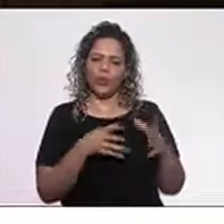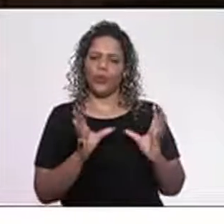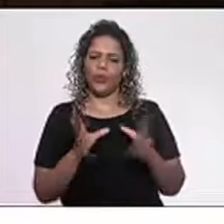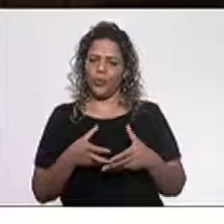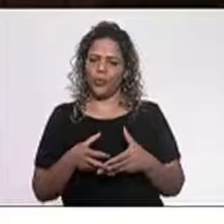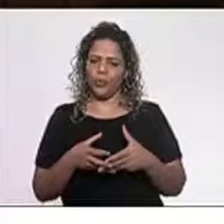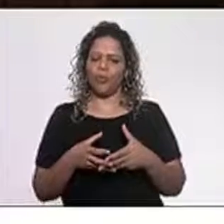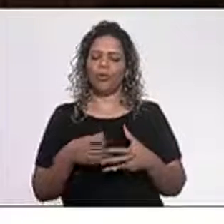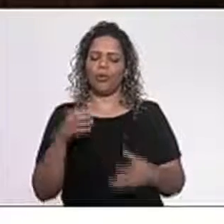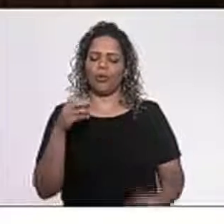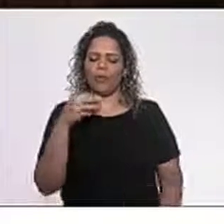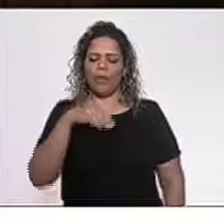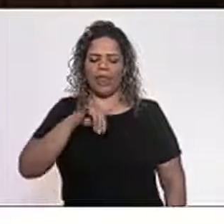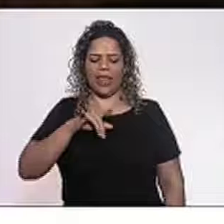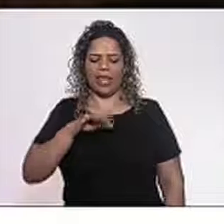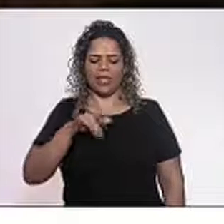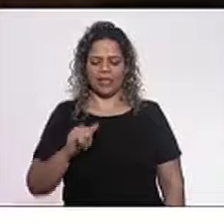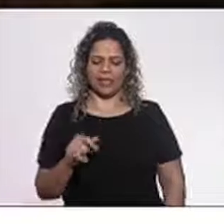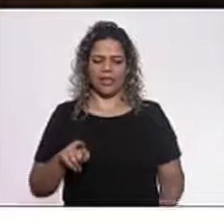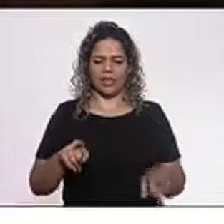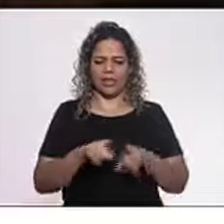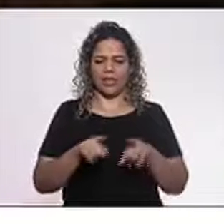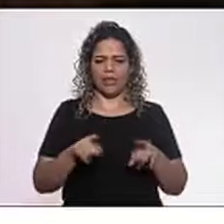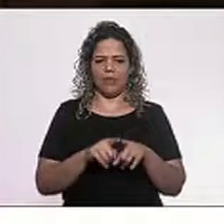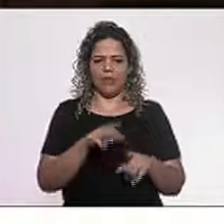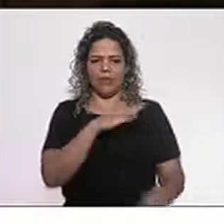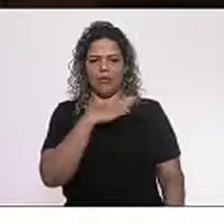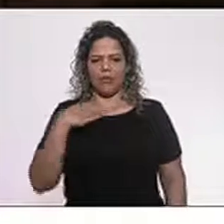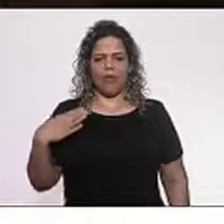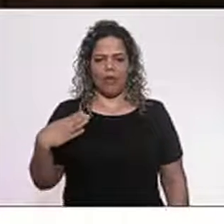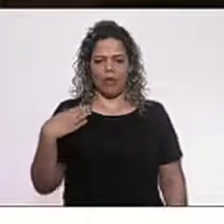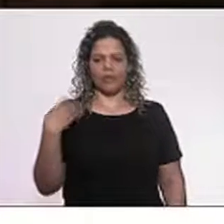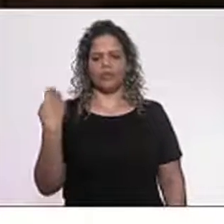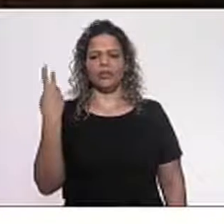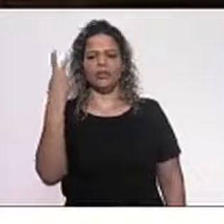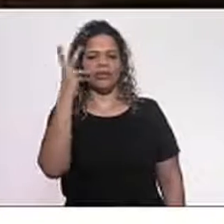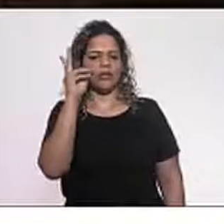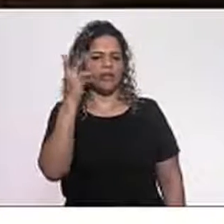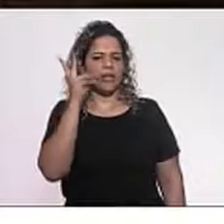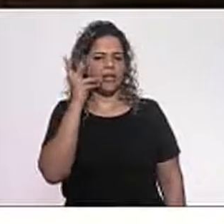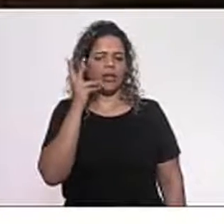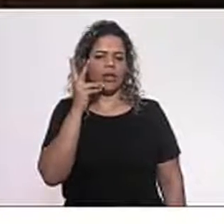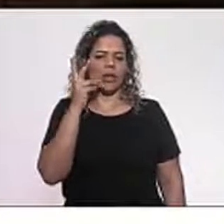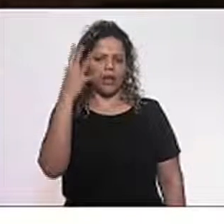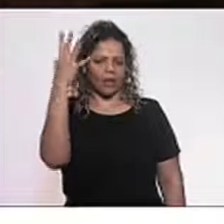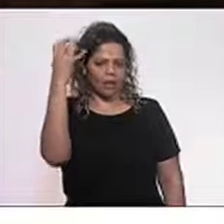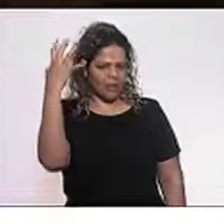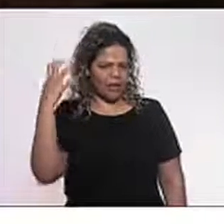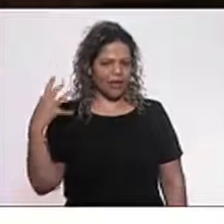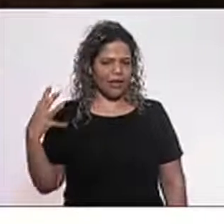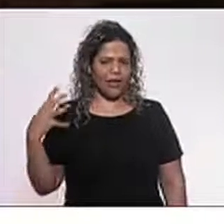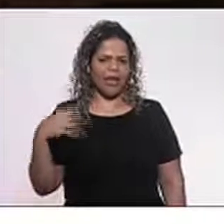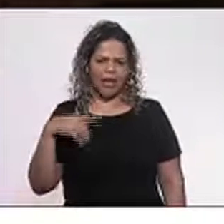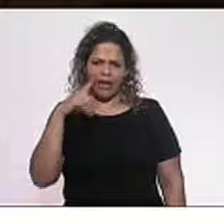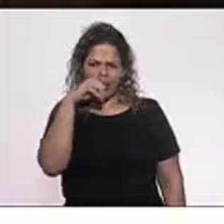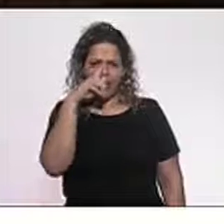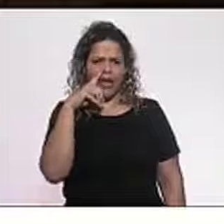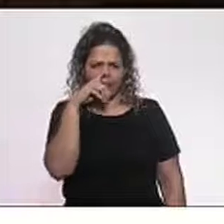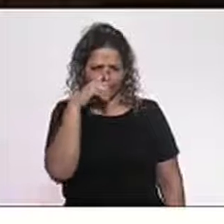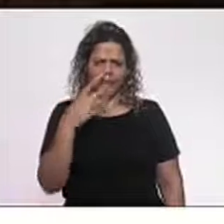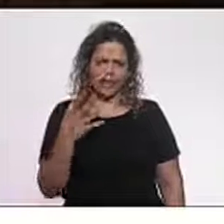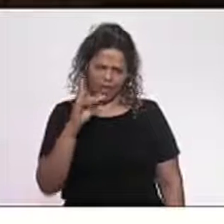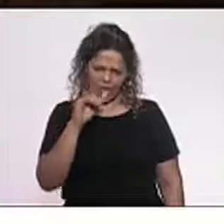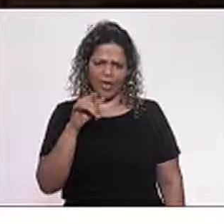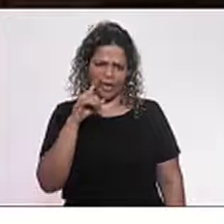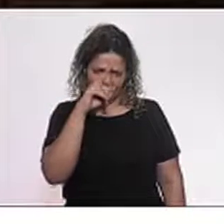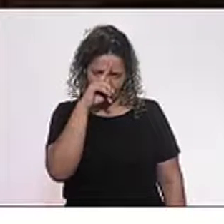de extermínios e até mesmo com a morte da vereadora Marielle é muito grave. É muito